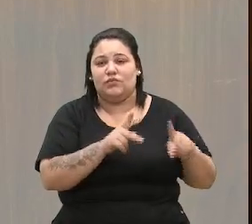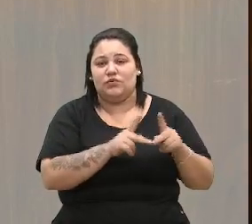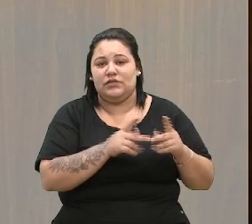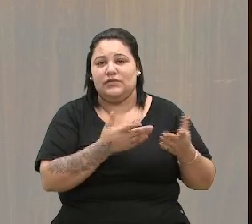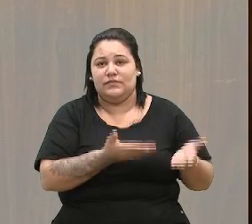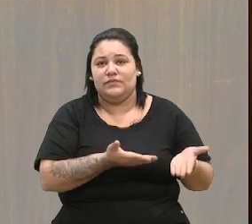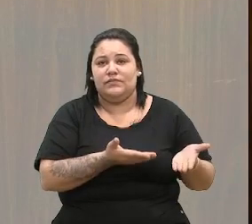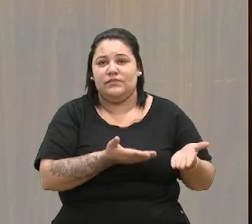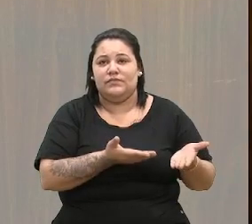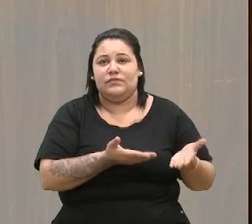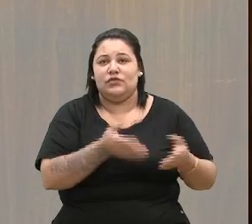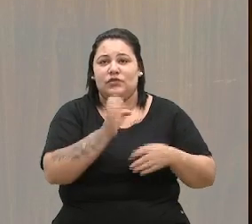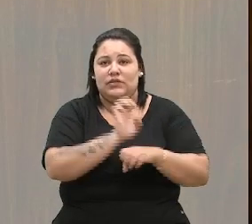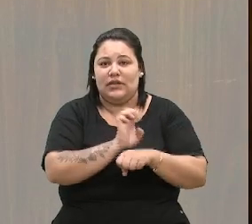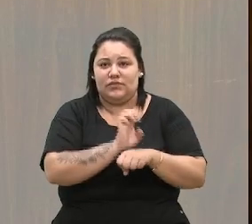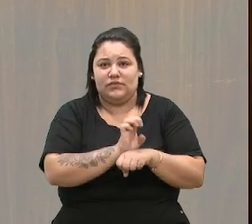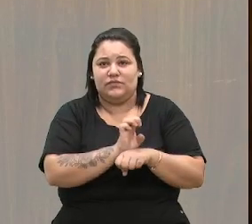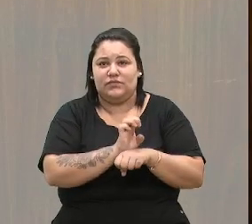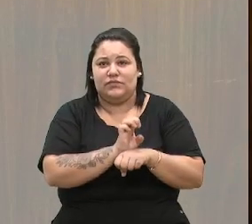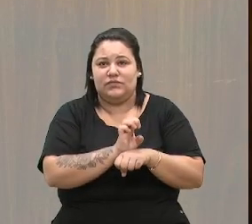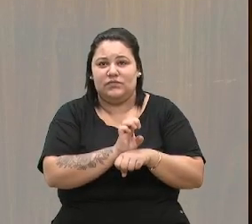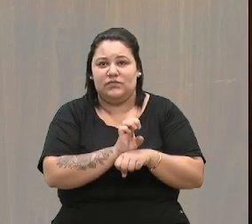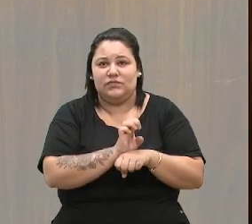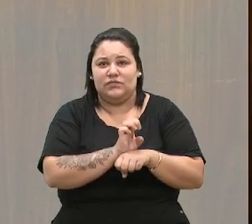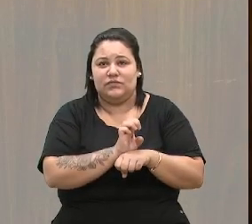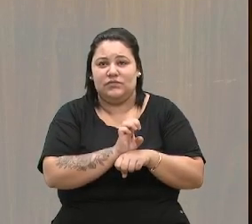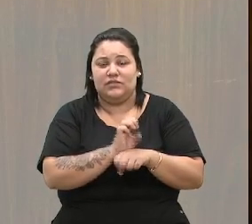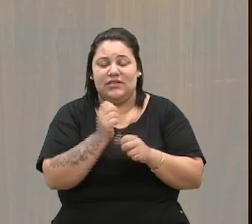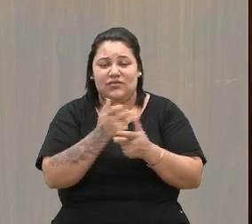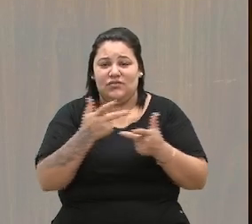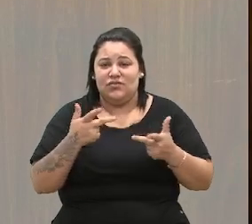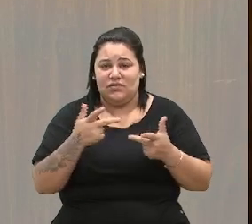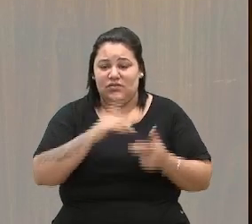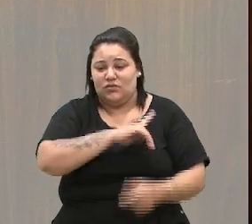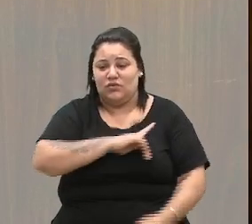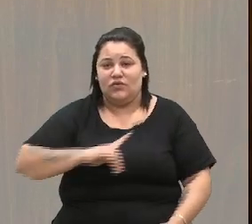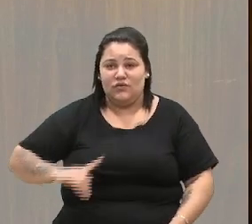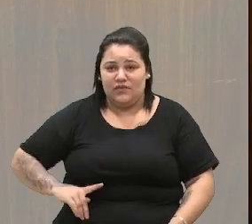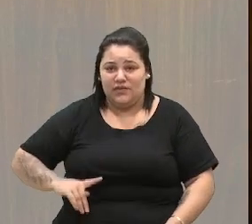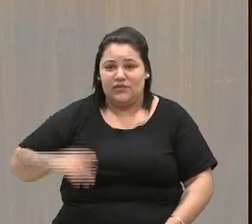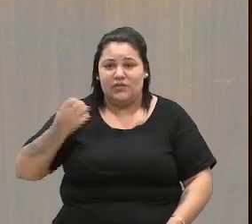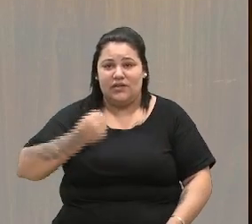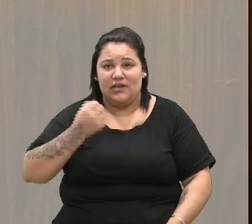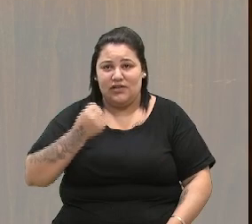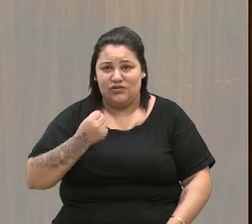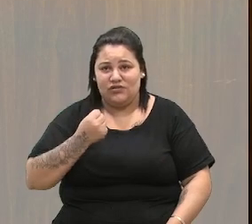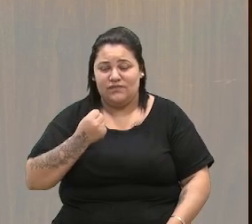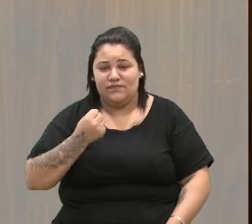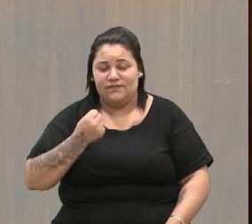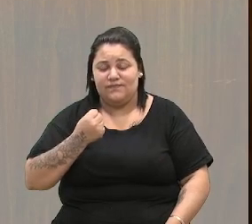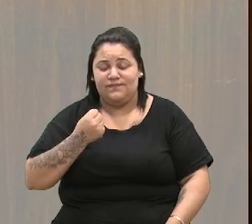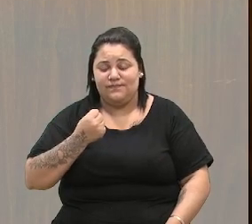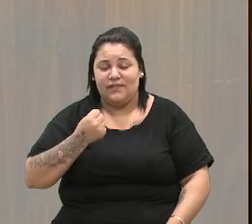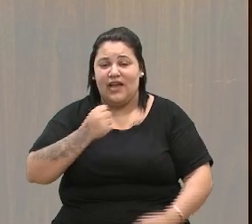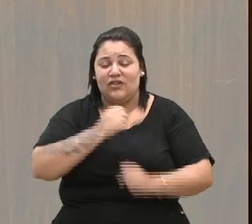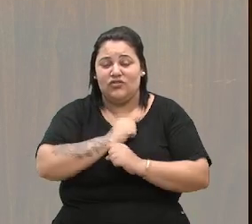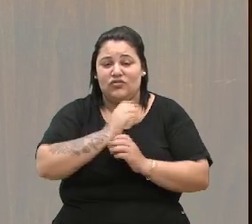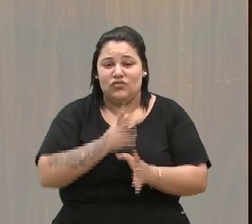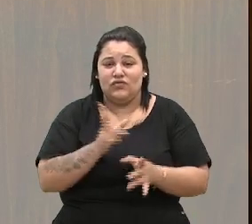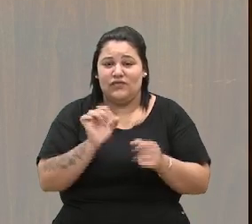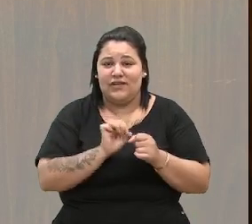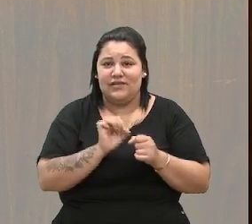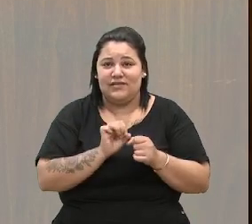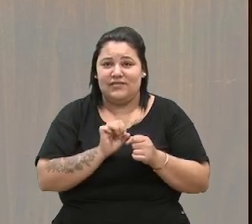estado. As medidas que o governo Leite vem tomando aqui no Rio Grande do Sul estão sendo